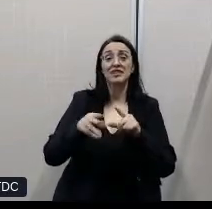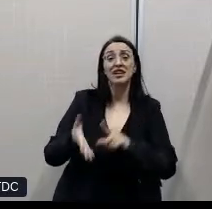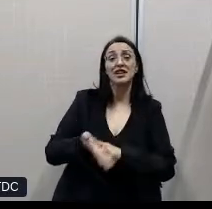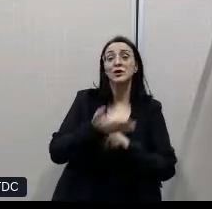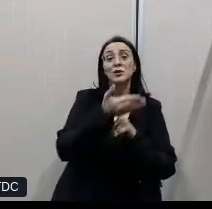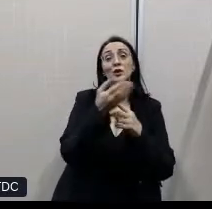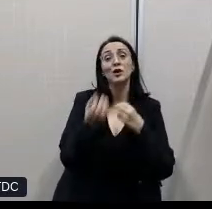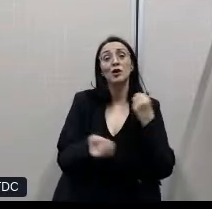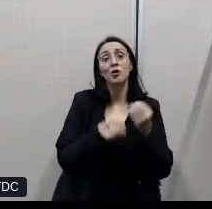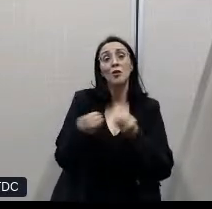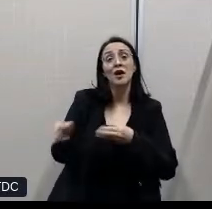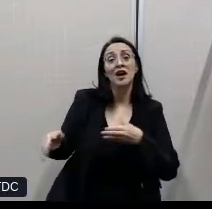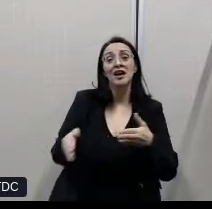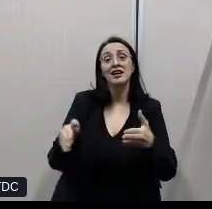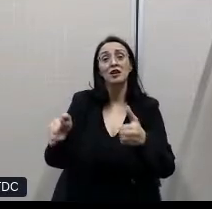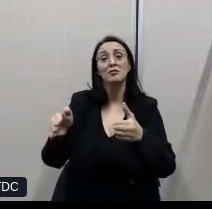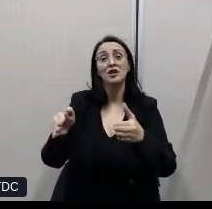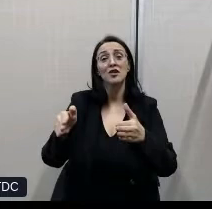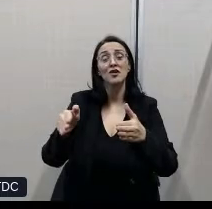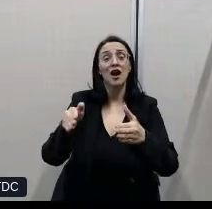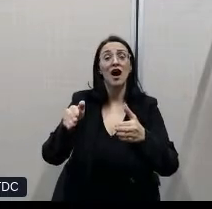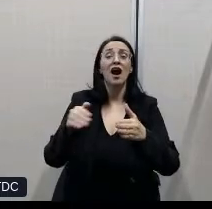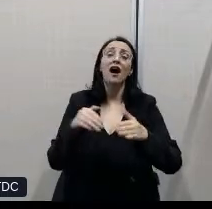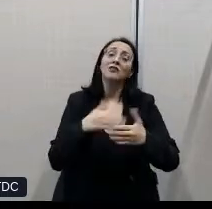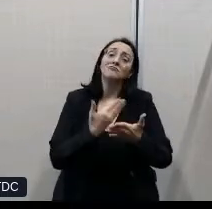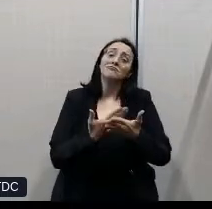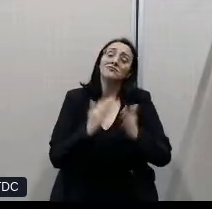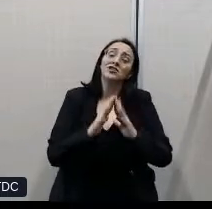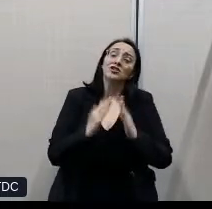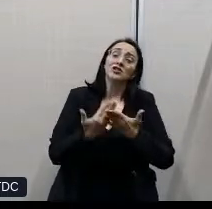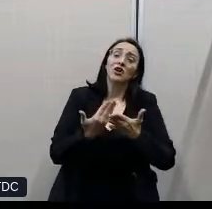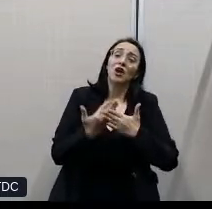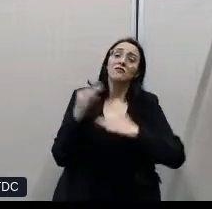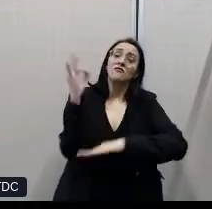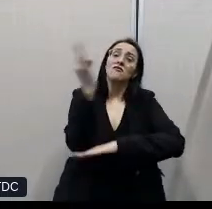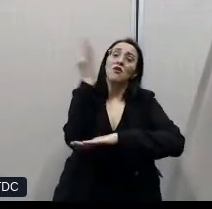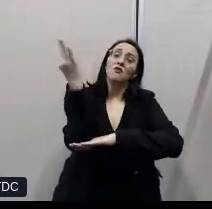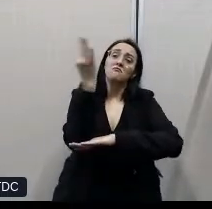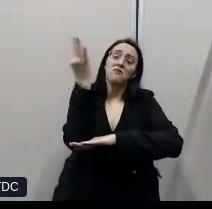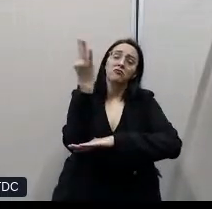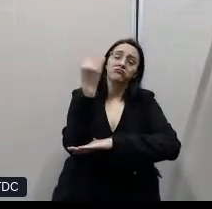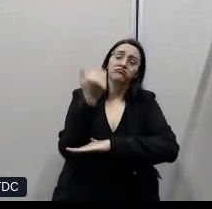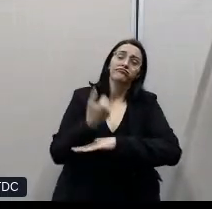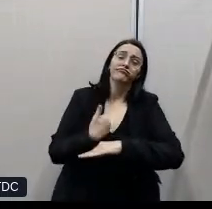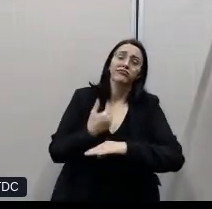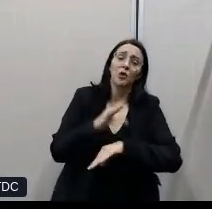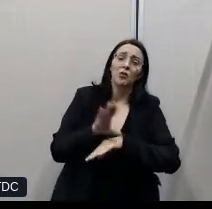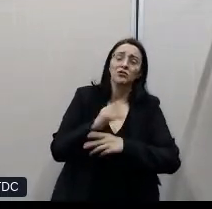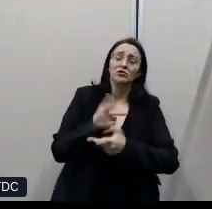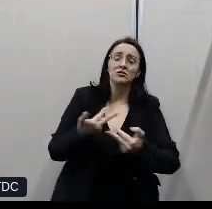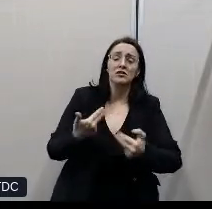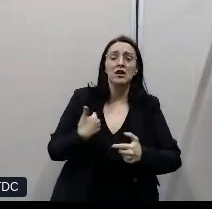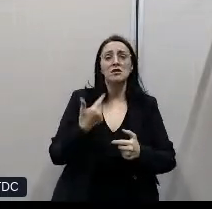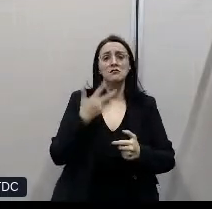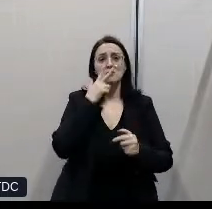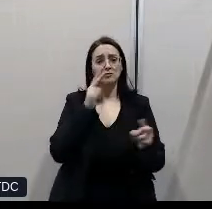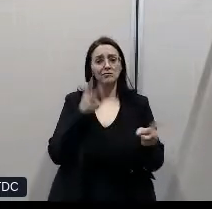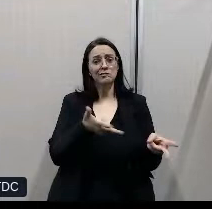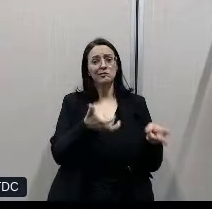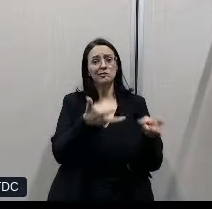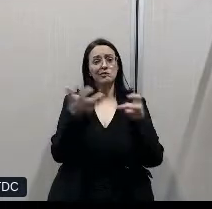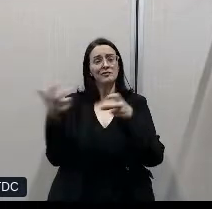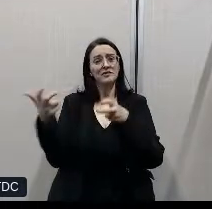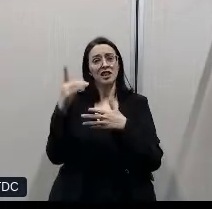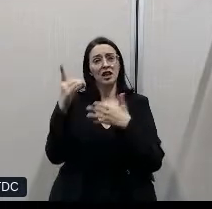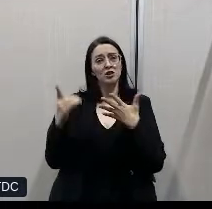tecnologia através do caminho da educação formal. Então, a gente consegue começar a olhar um panorama onde os